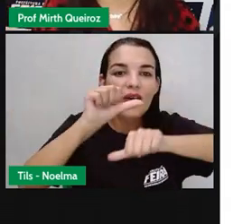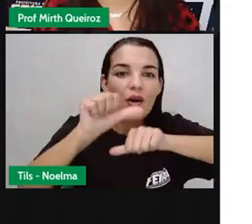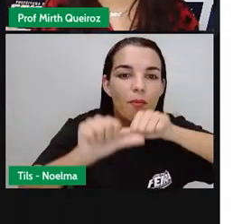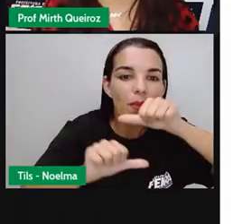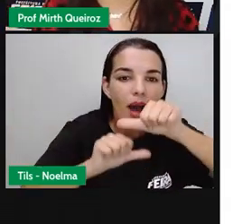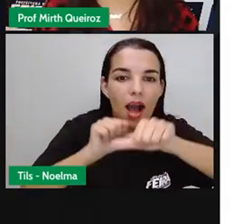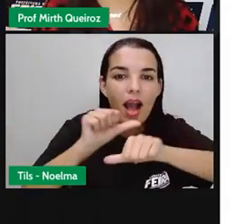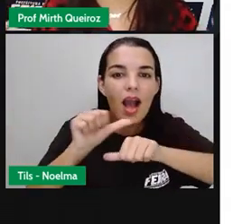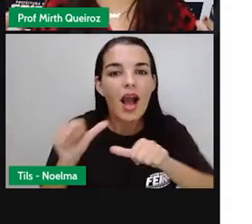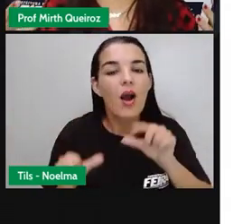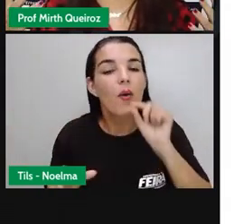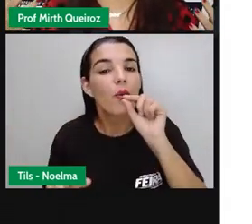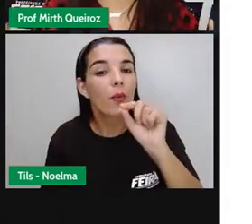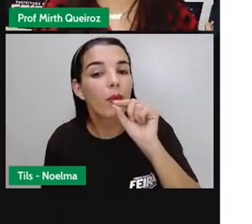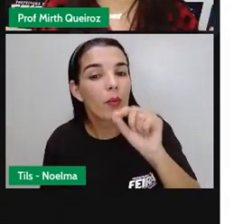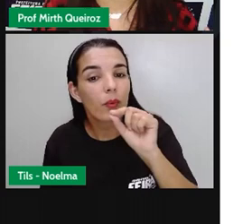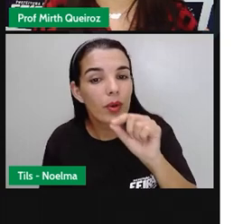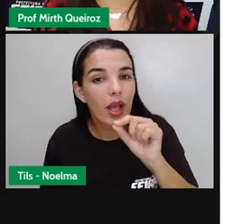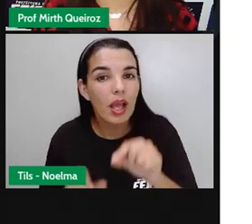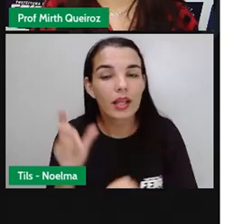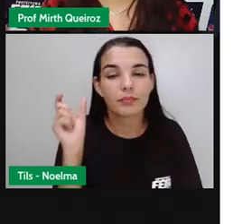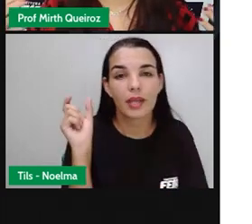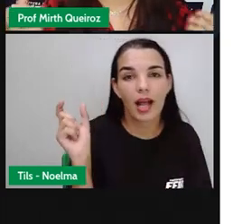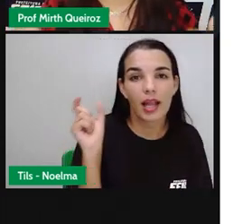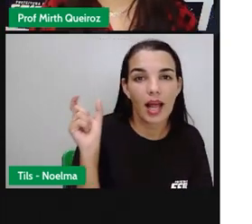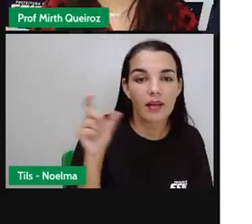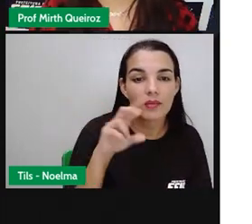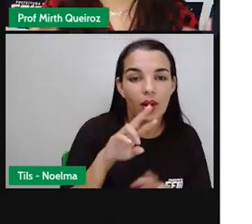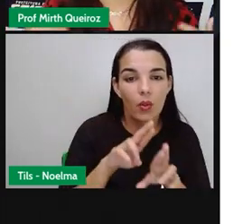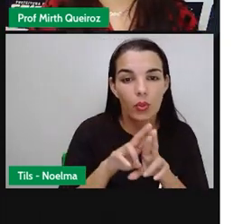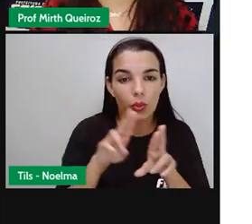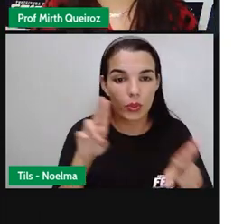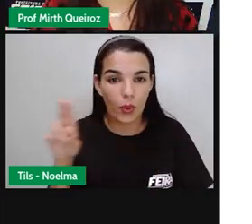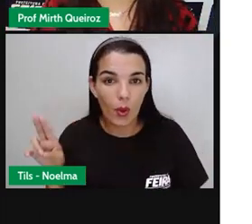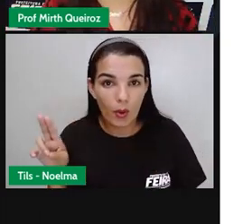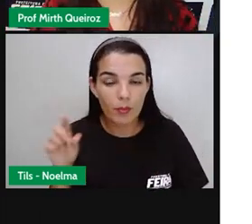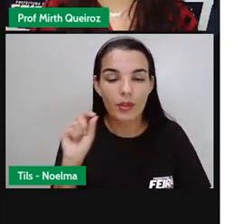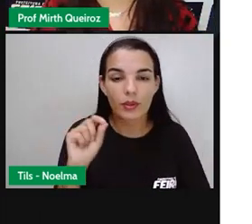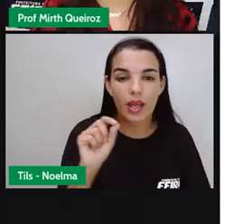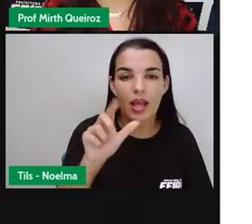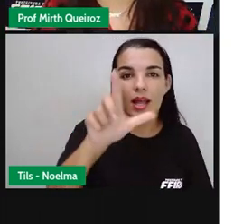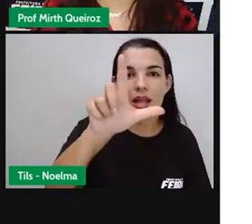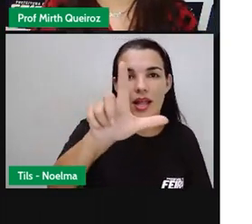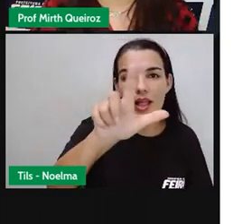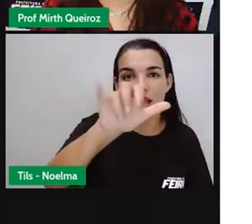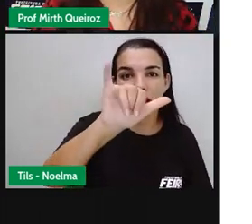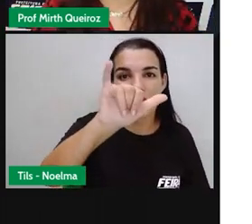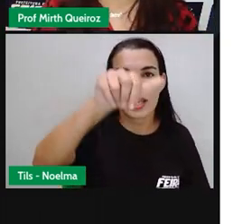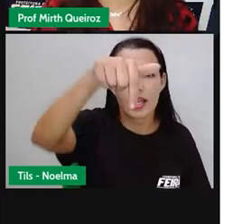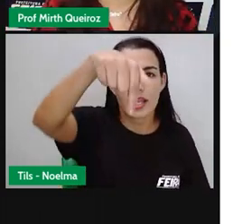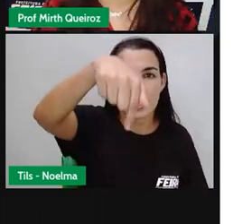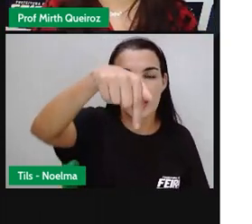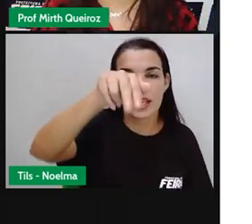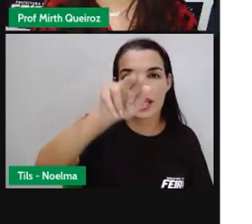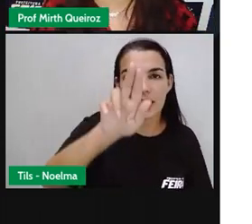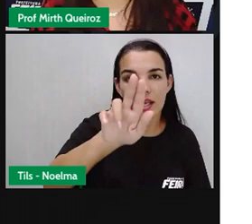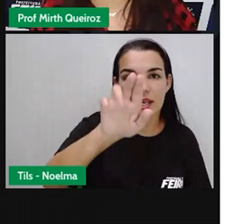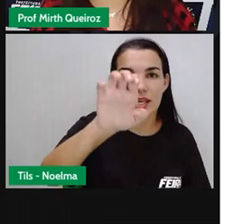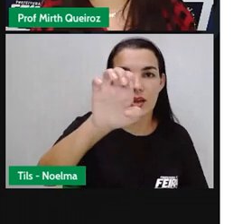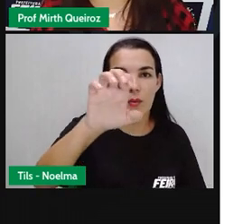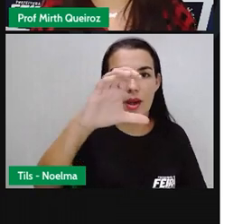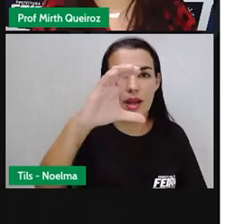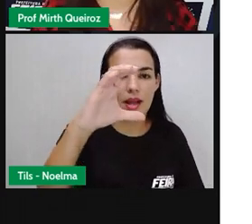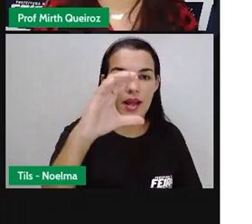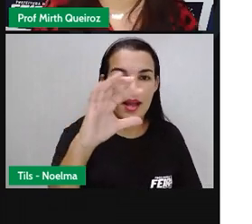aí formar as nuvens, e quando estão carregadas, elas caem, elas voltam no formato de chuva, né? Então,